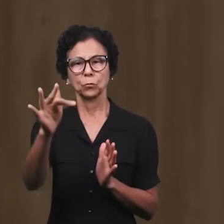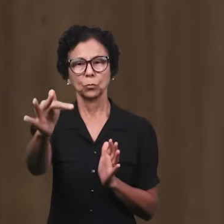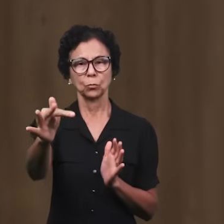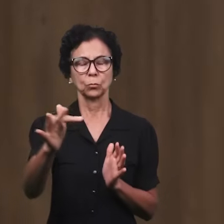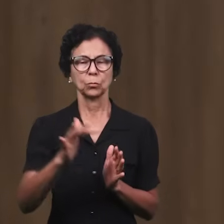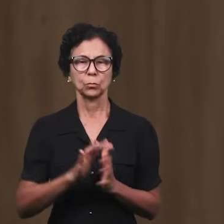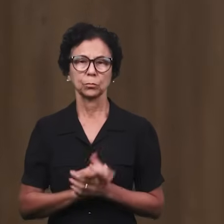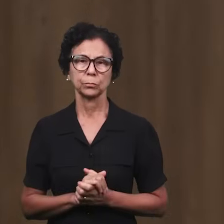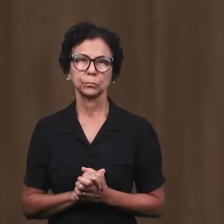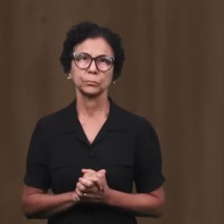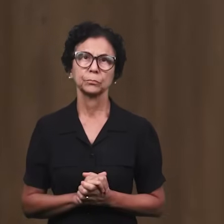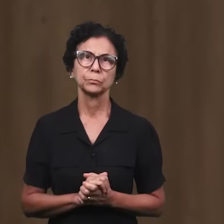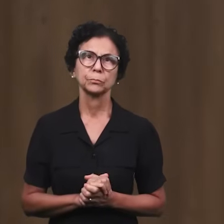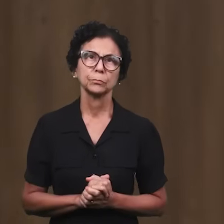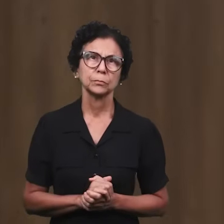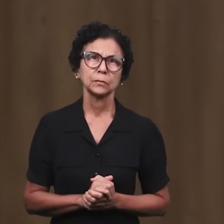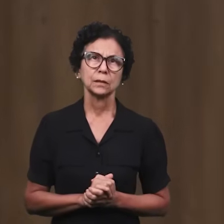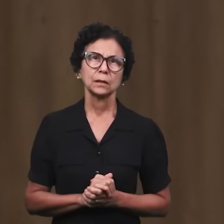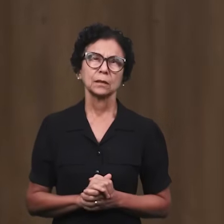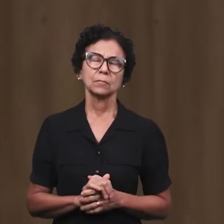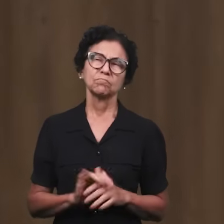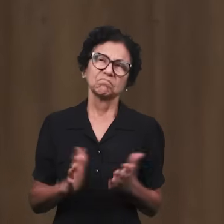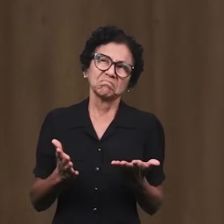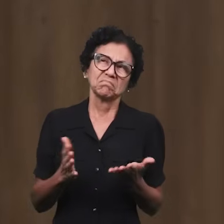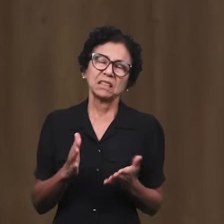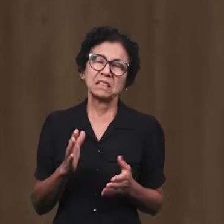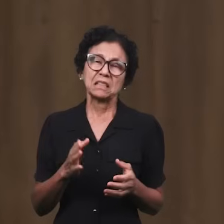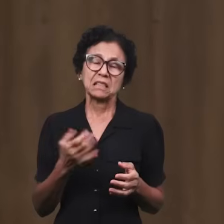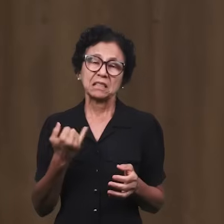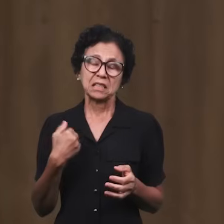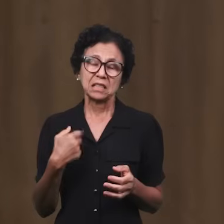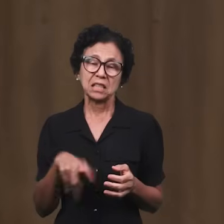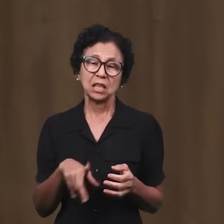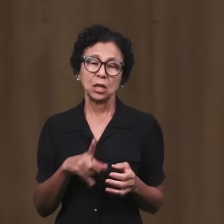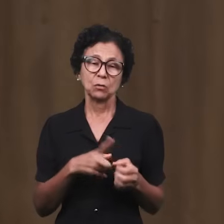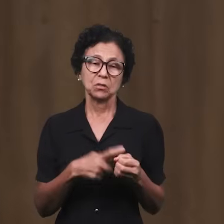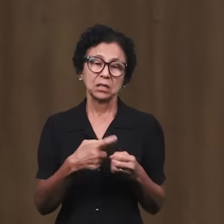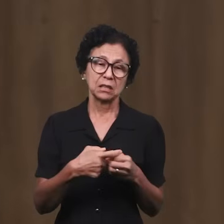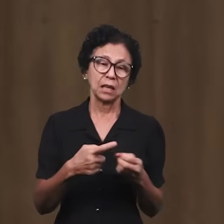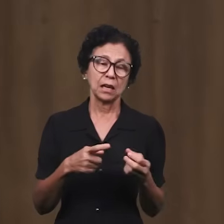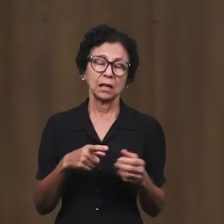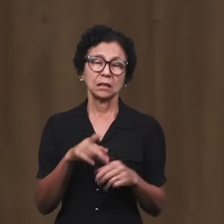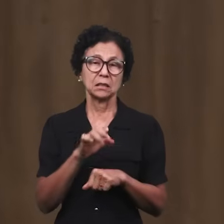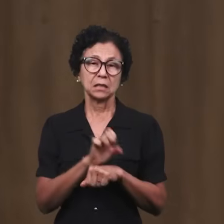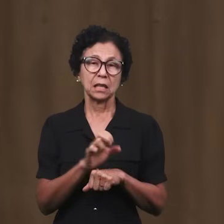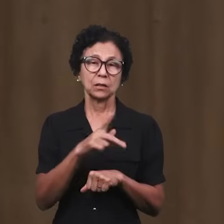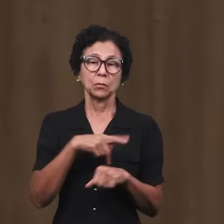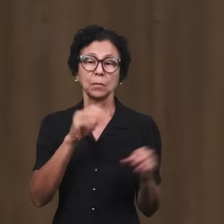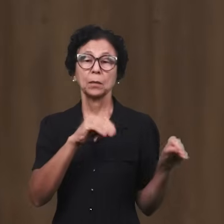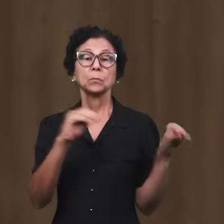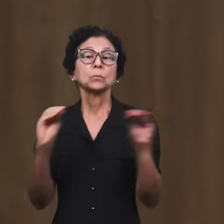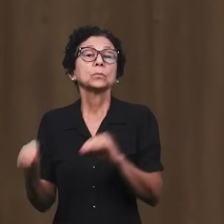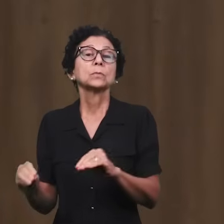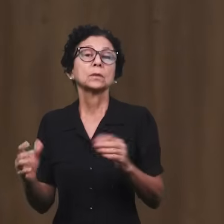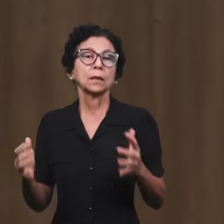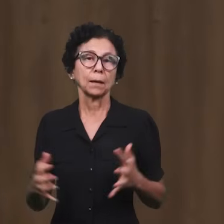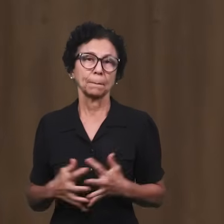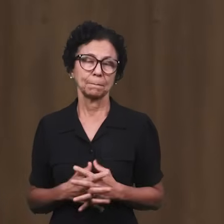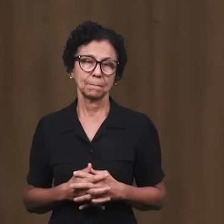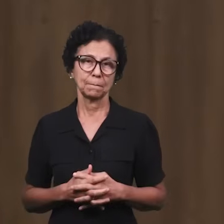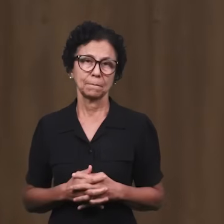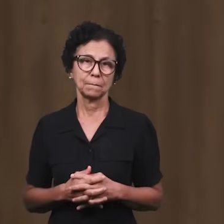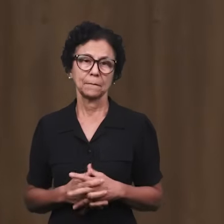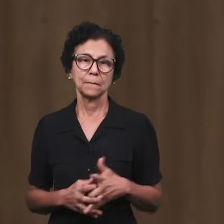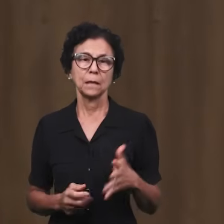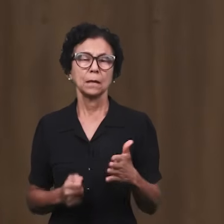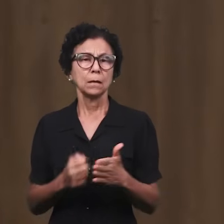quer adiar a compra porque talvez ela vai mudar de cidade, de estado ou de país. O que nós podemos recomendar? A compra do imóvel